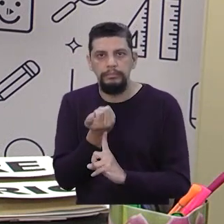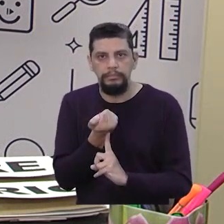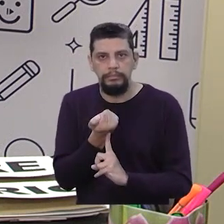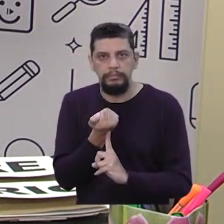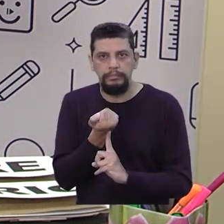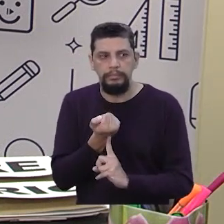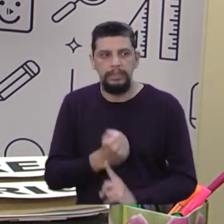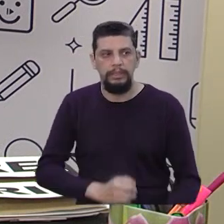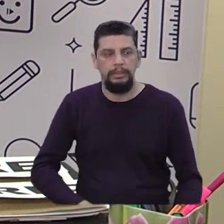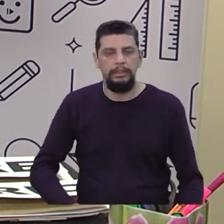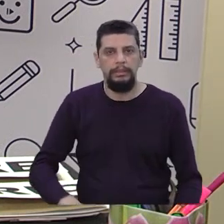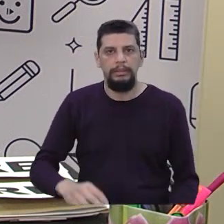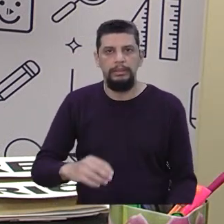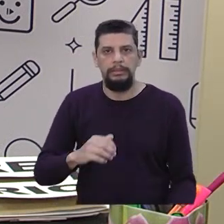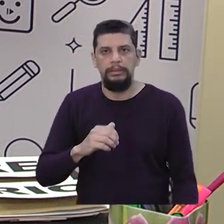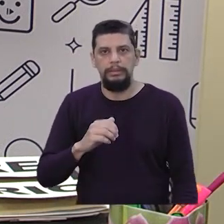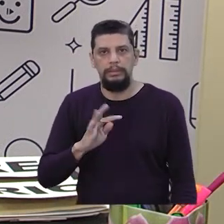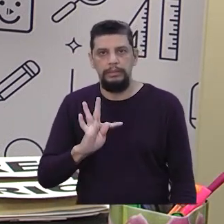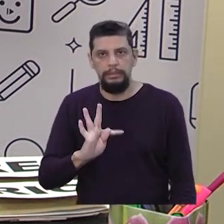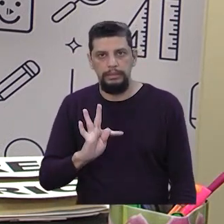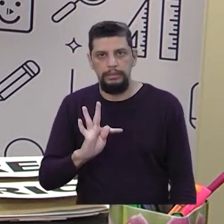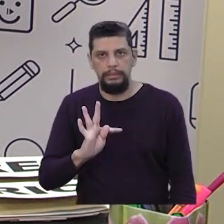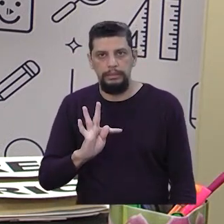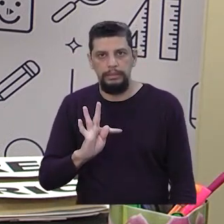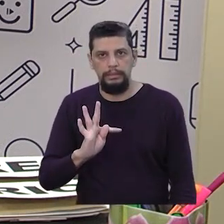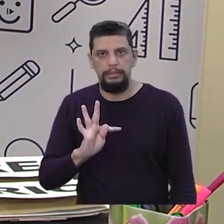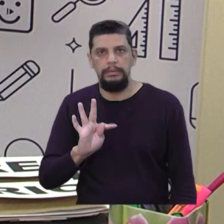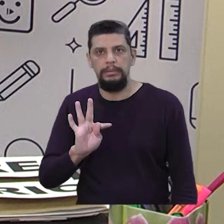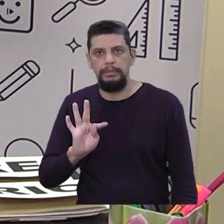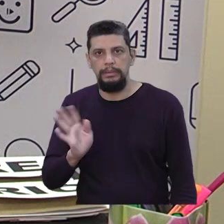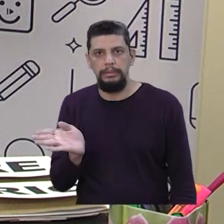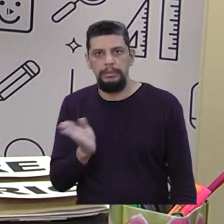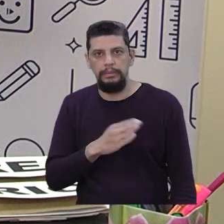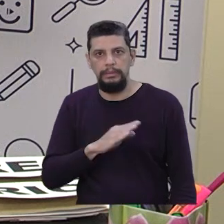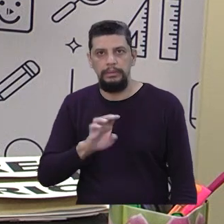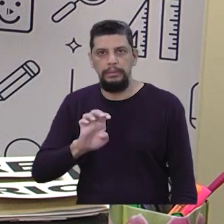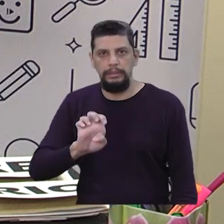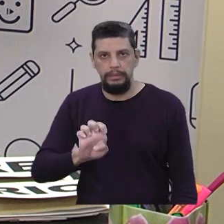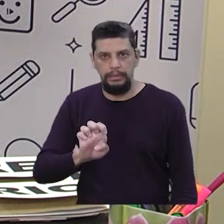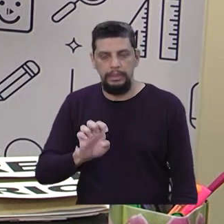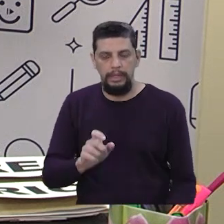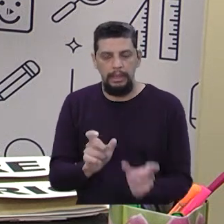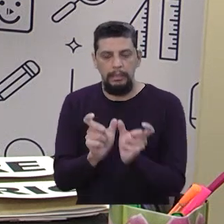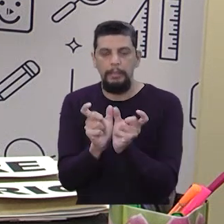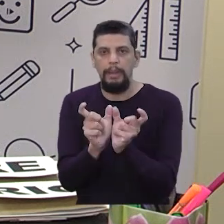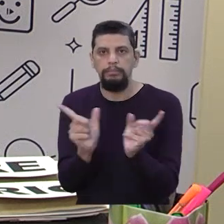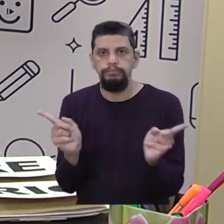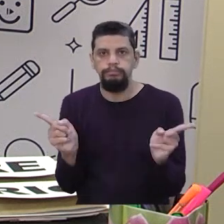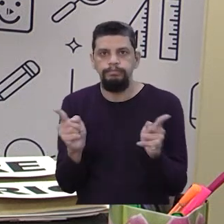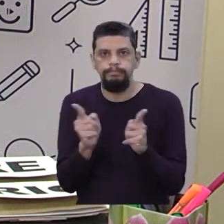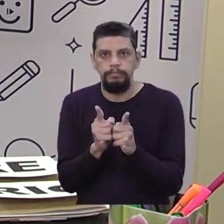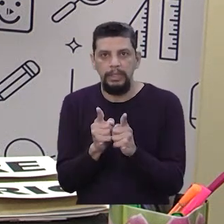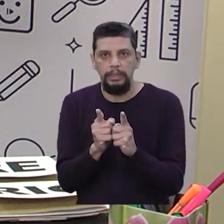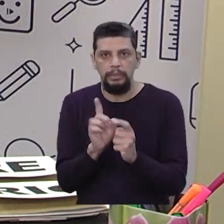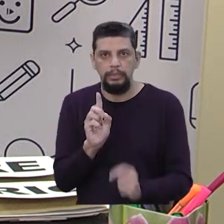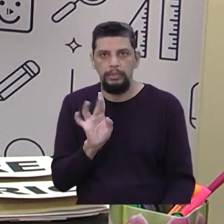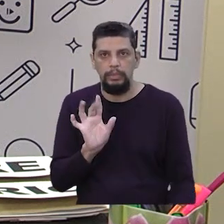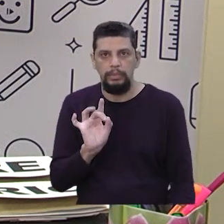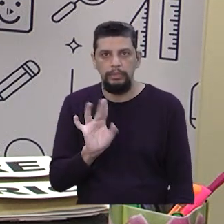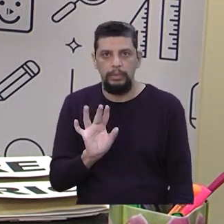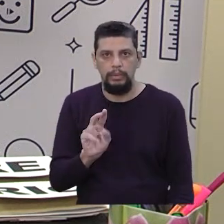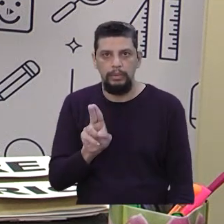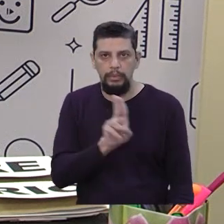Isto, o T com o E. Essa é uma palavra menor, estão vendo? Nós só usamos